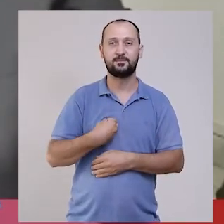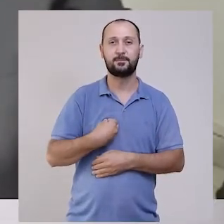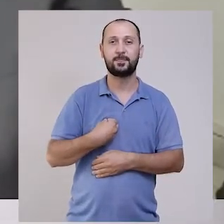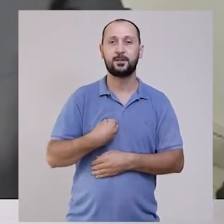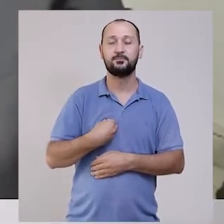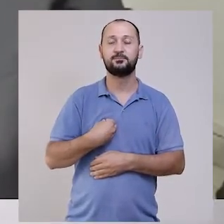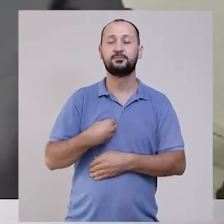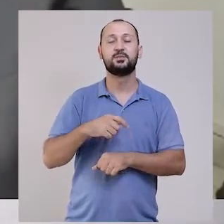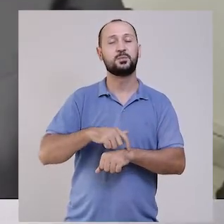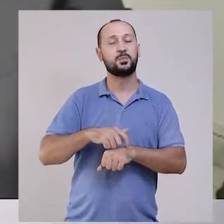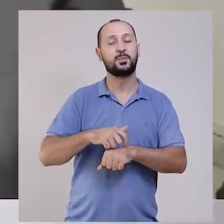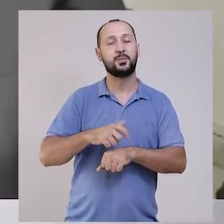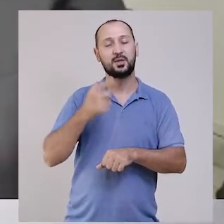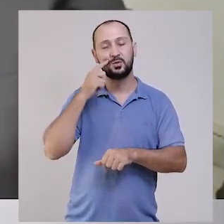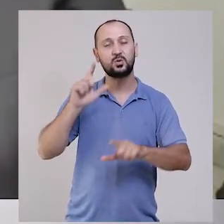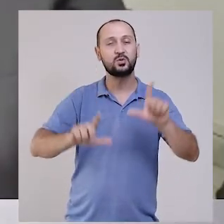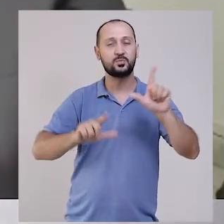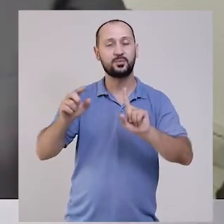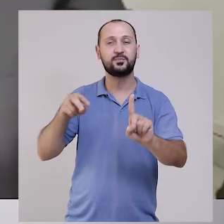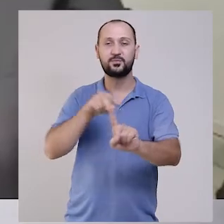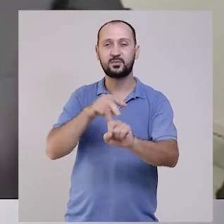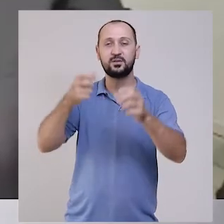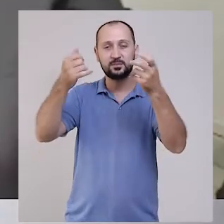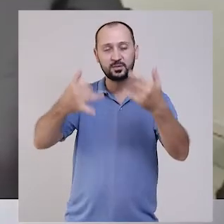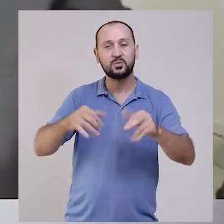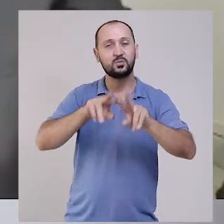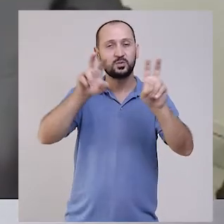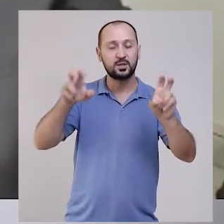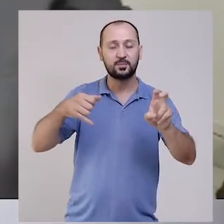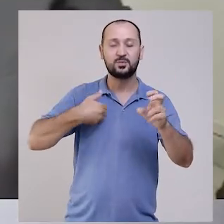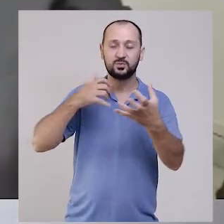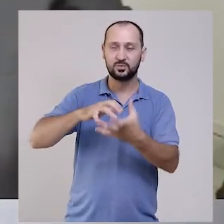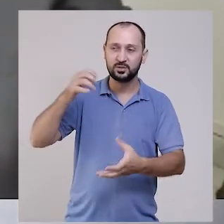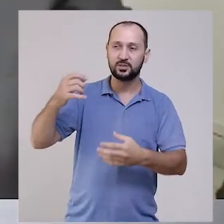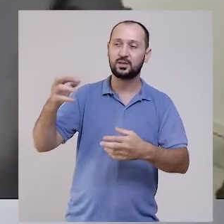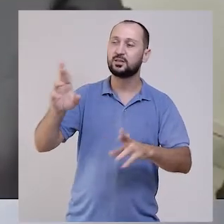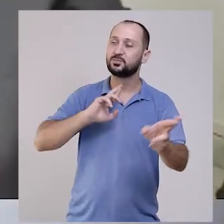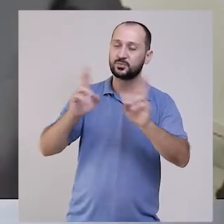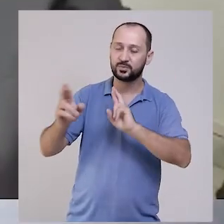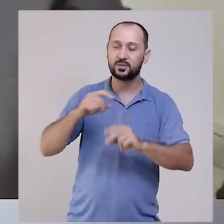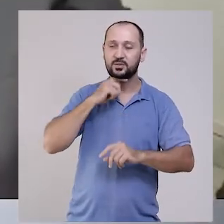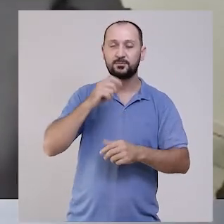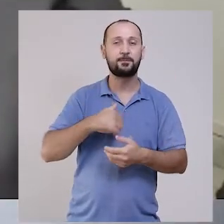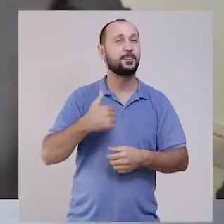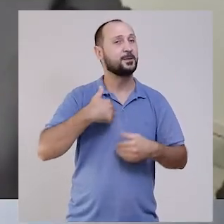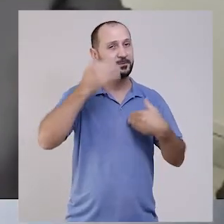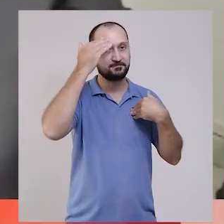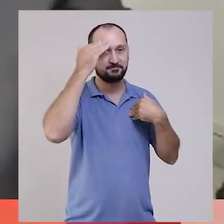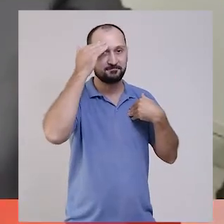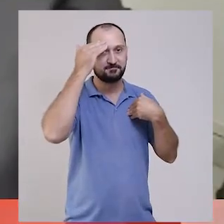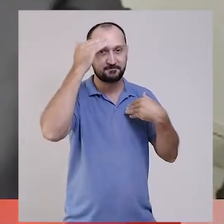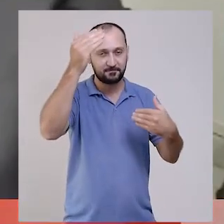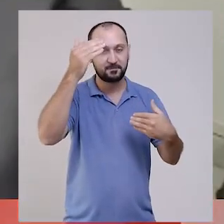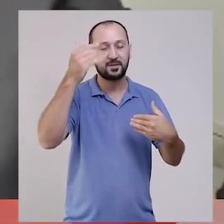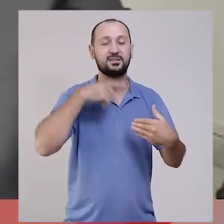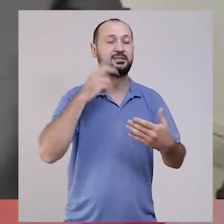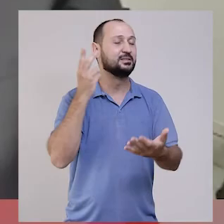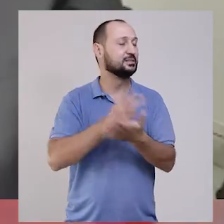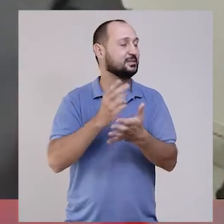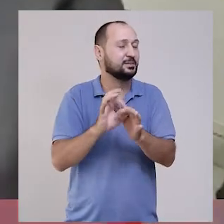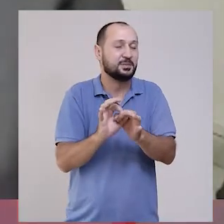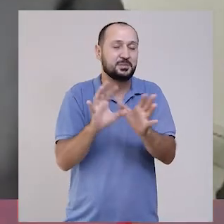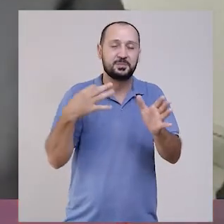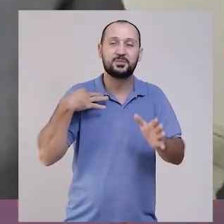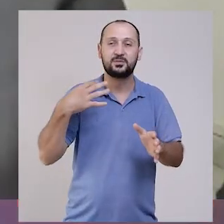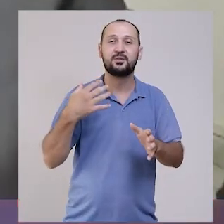do Perspectiva, falando dos idosos e tirando as nossas dúvidas. Eu que agradeço, estamos à disposição, né? E vamos lá,